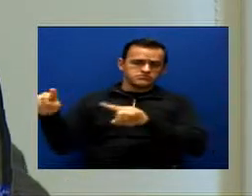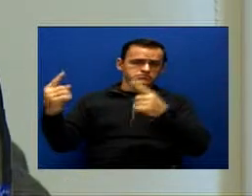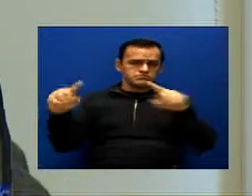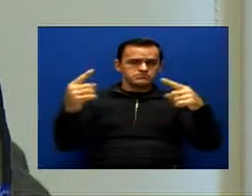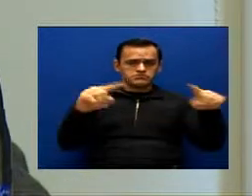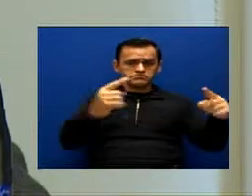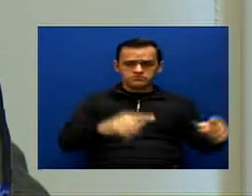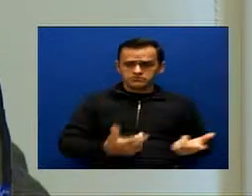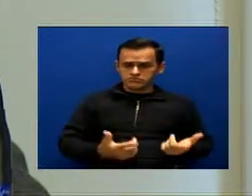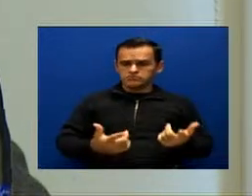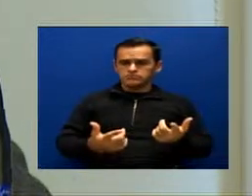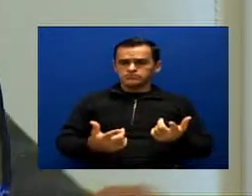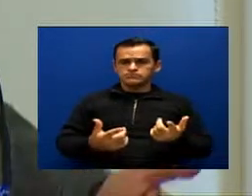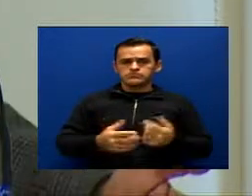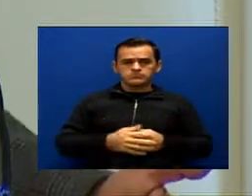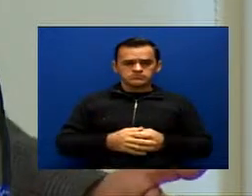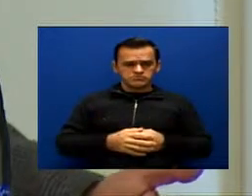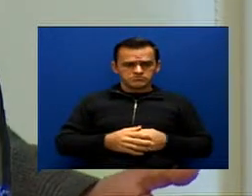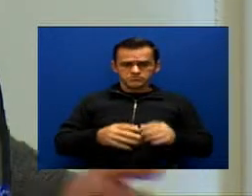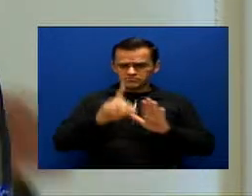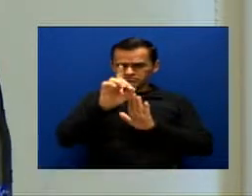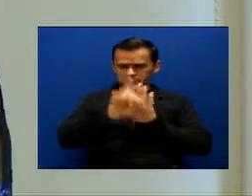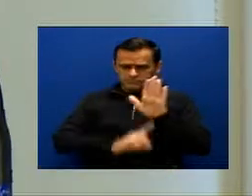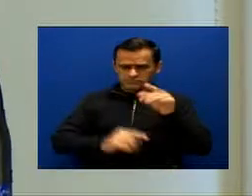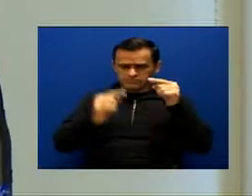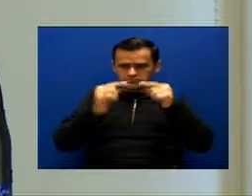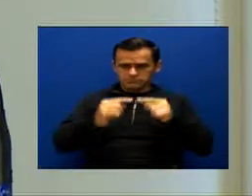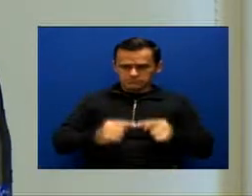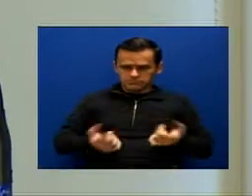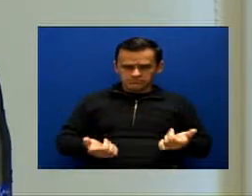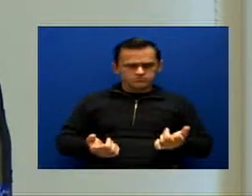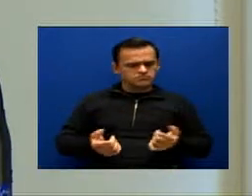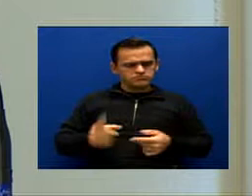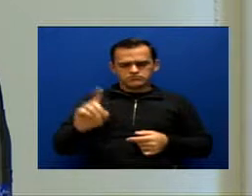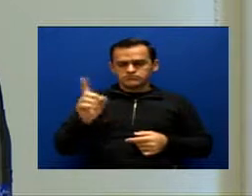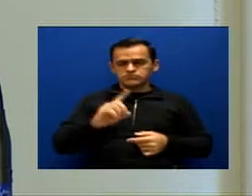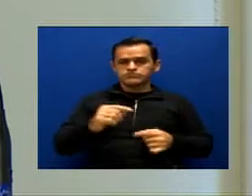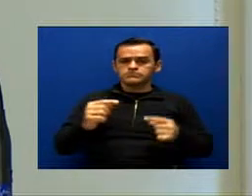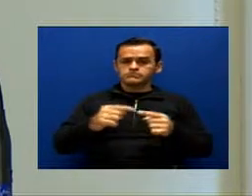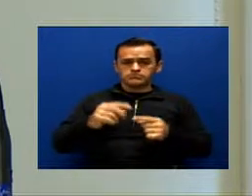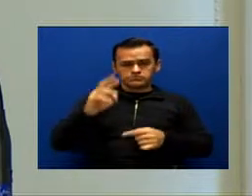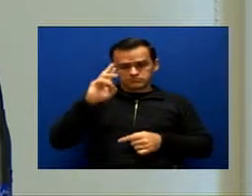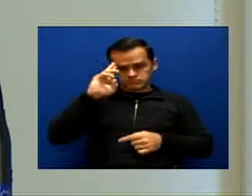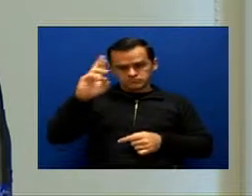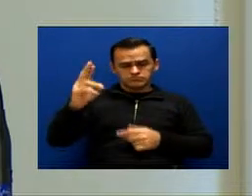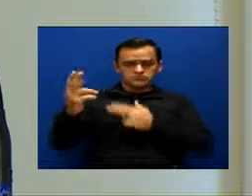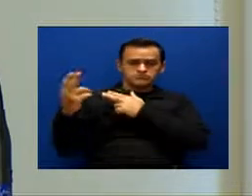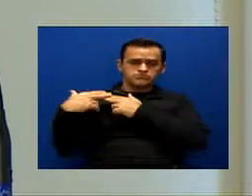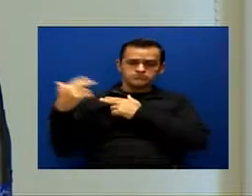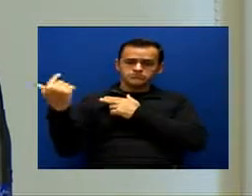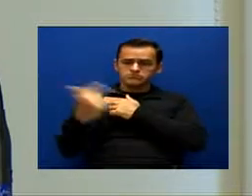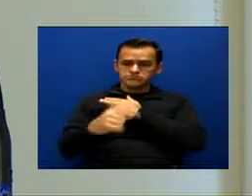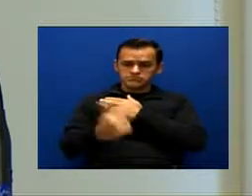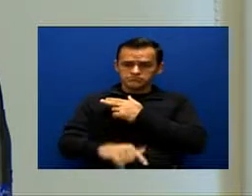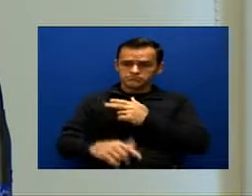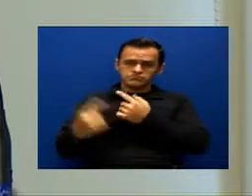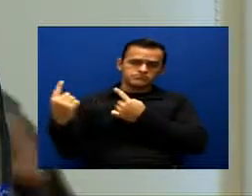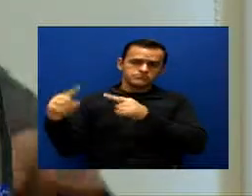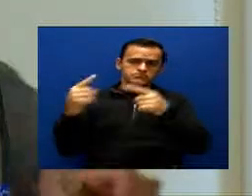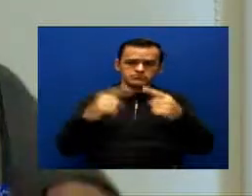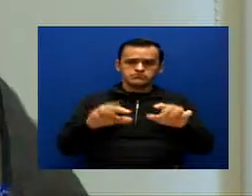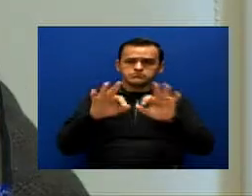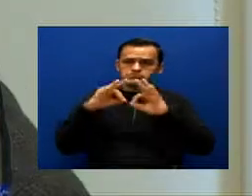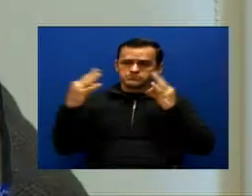agredir as famílias. Isso é direito? Não, isso é irresponsabilidade para com a comunidade, para com as